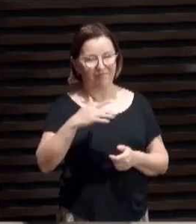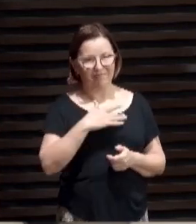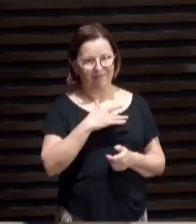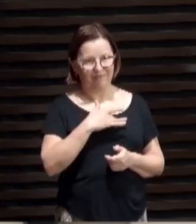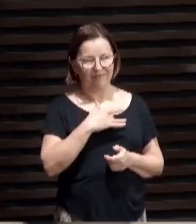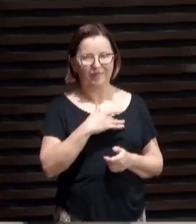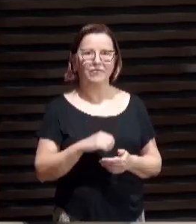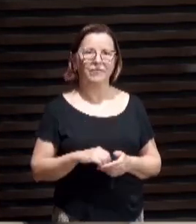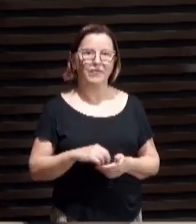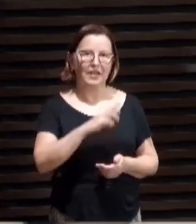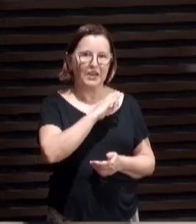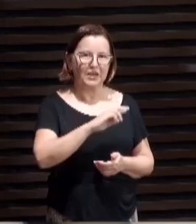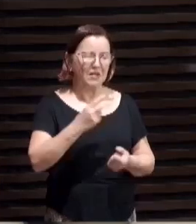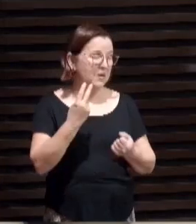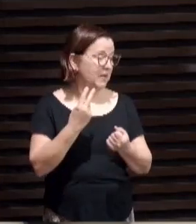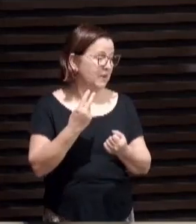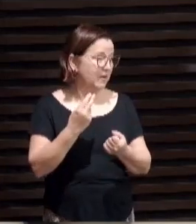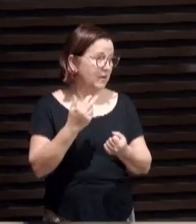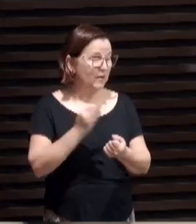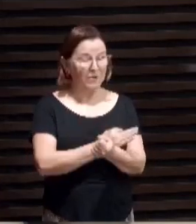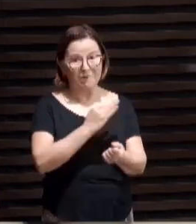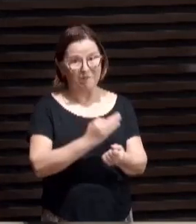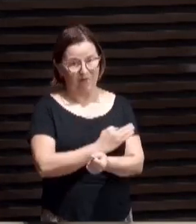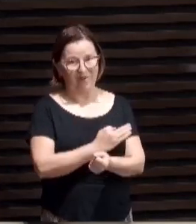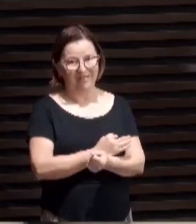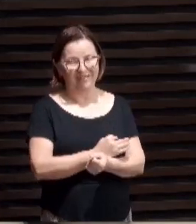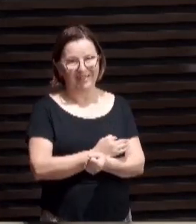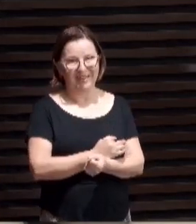A religião não suporta o caráter do Evangelho.